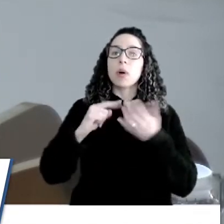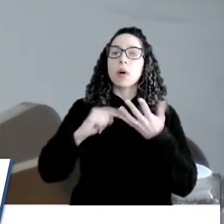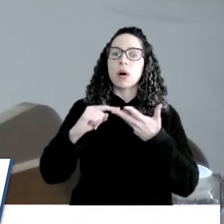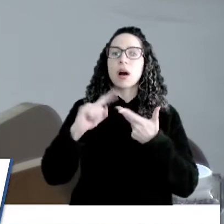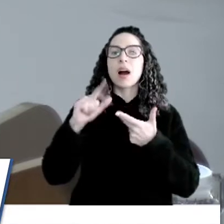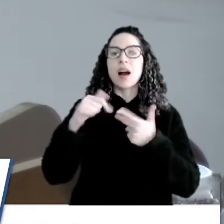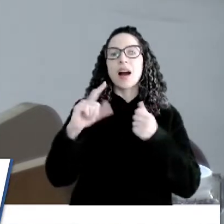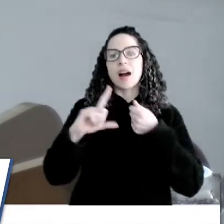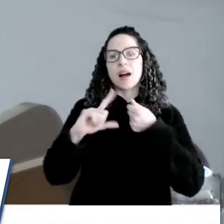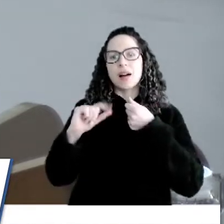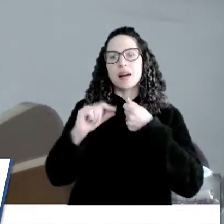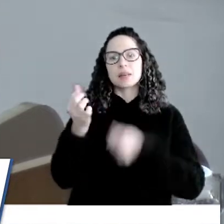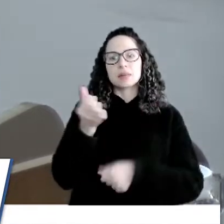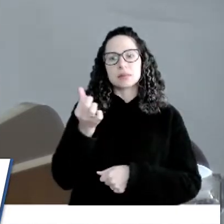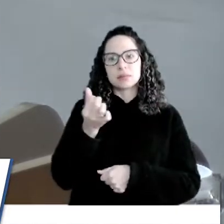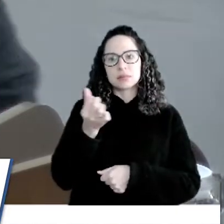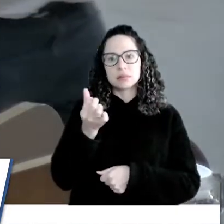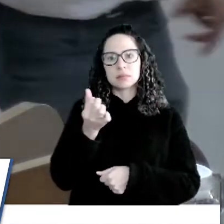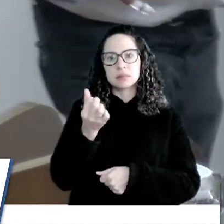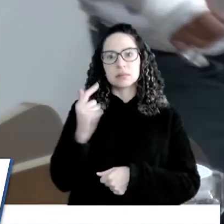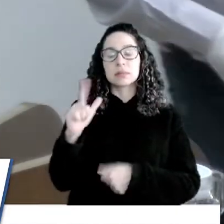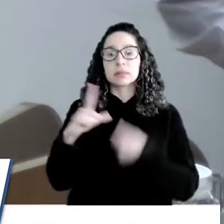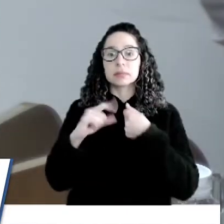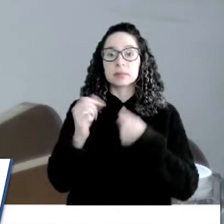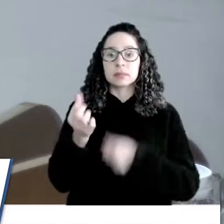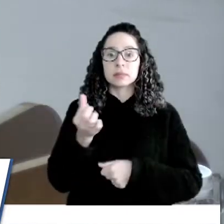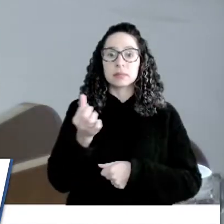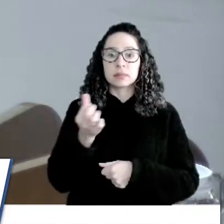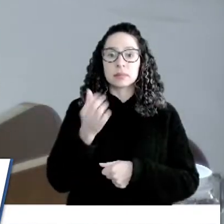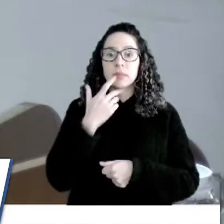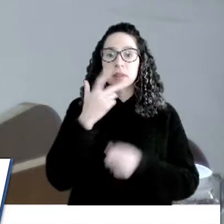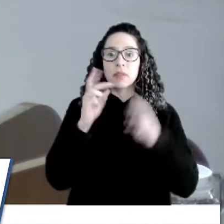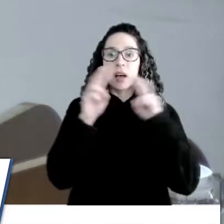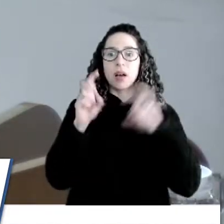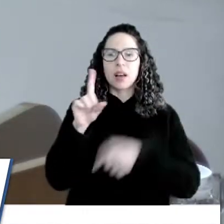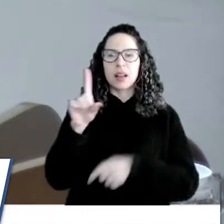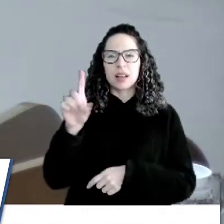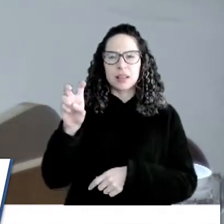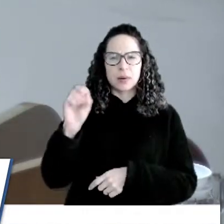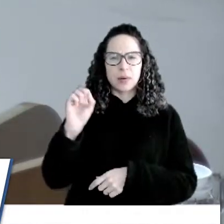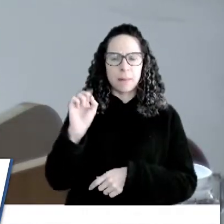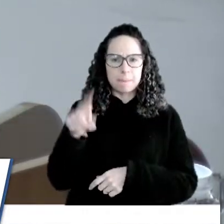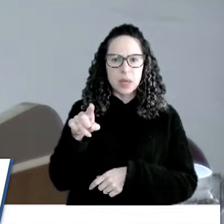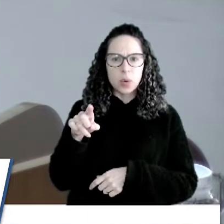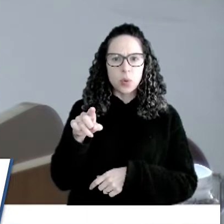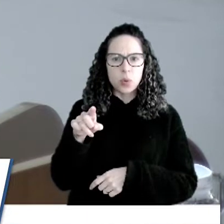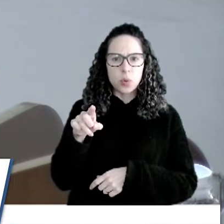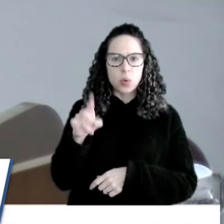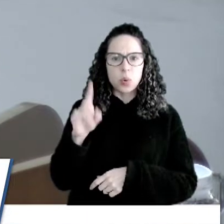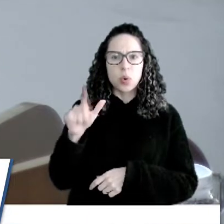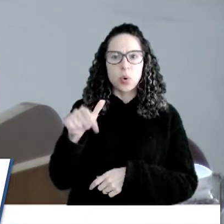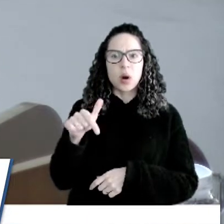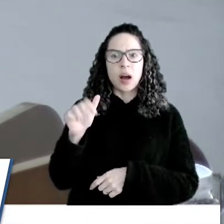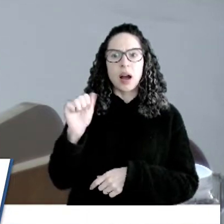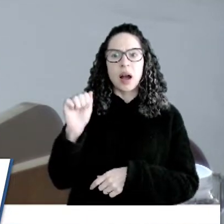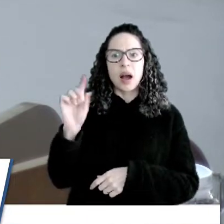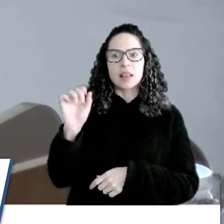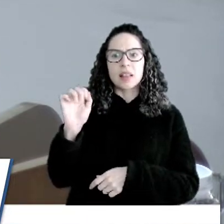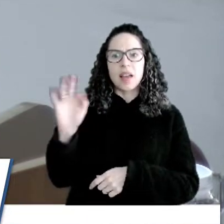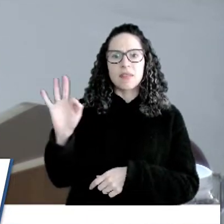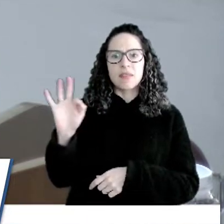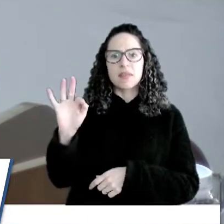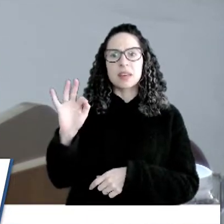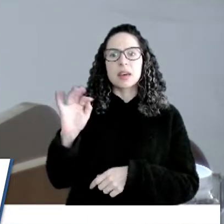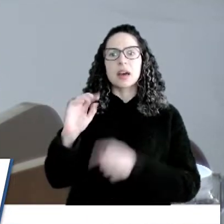6º. Esse artigo 6º fala sobre 150 mil para a ADEF, Associação Deficiente Físico,